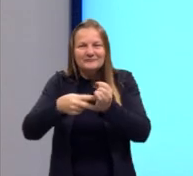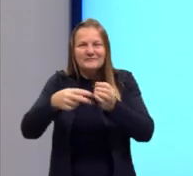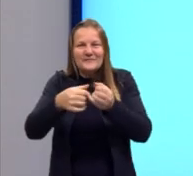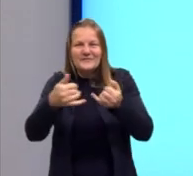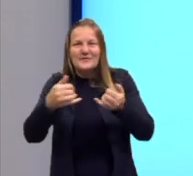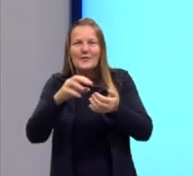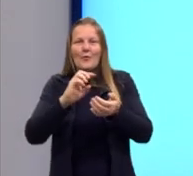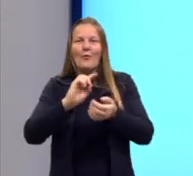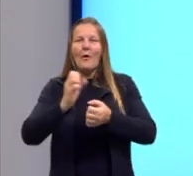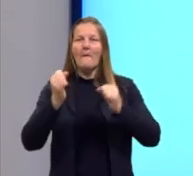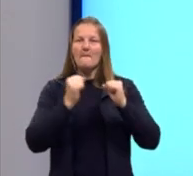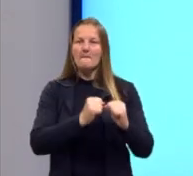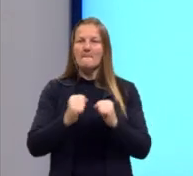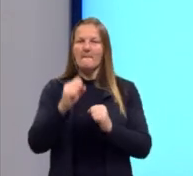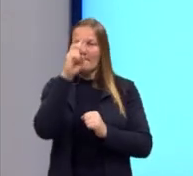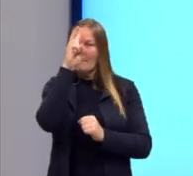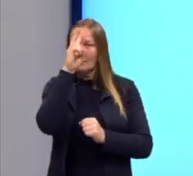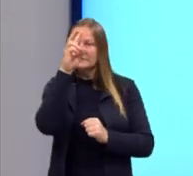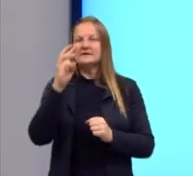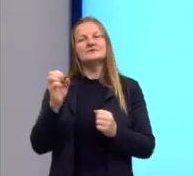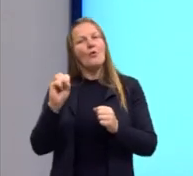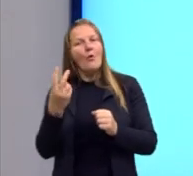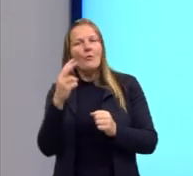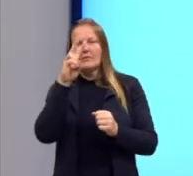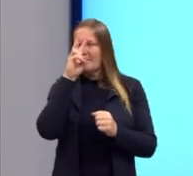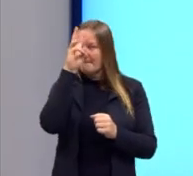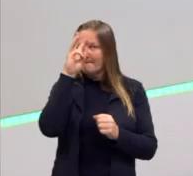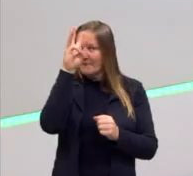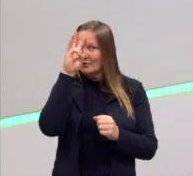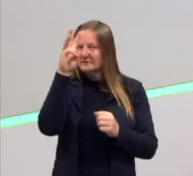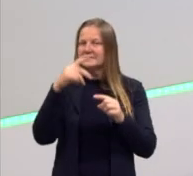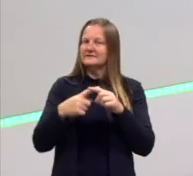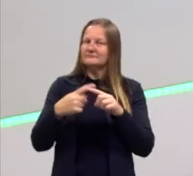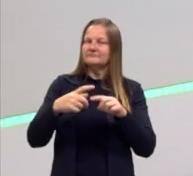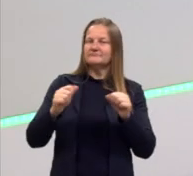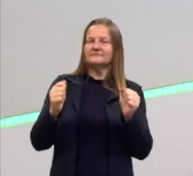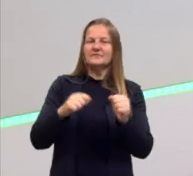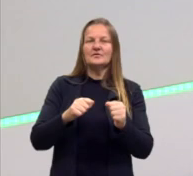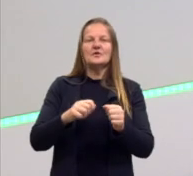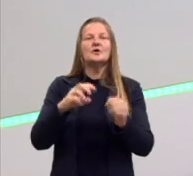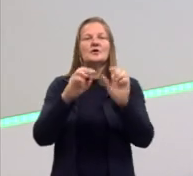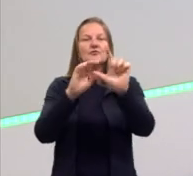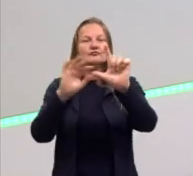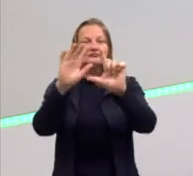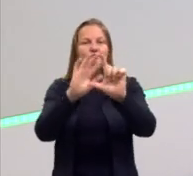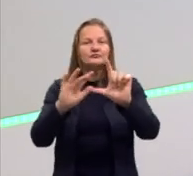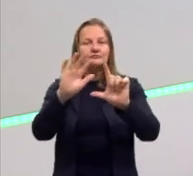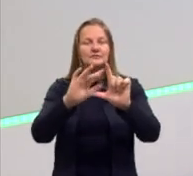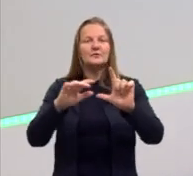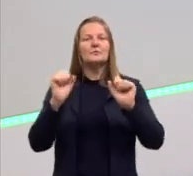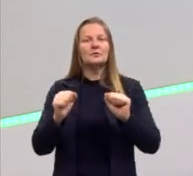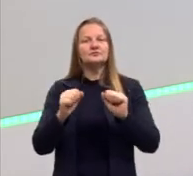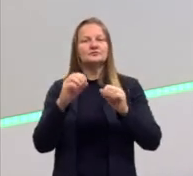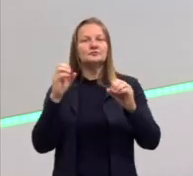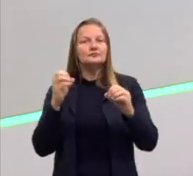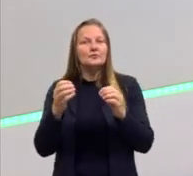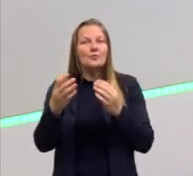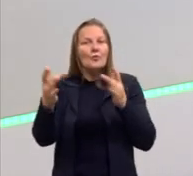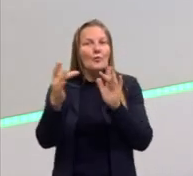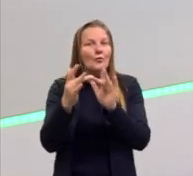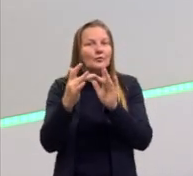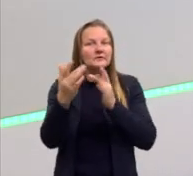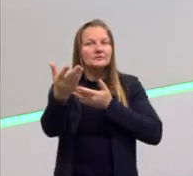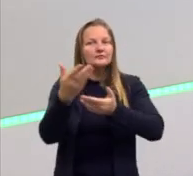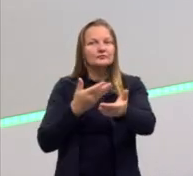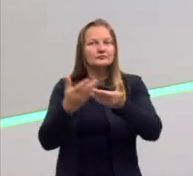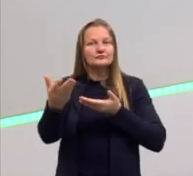nesse circuito que eu montei tá aqui a gente tem o QR Code né E também o site para vocês acessarem esse simulador tá